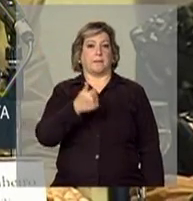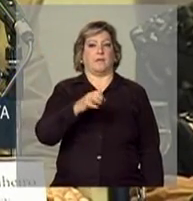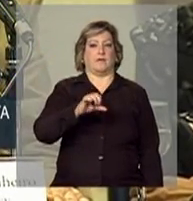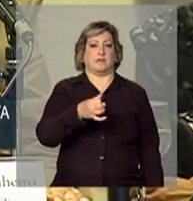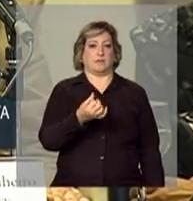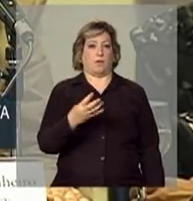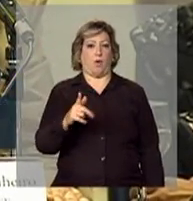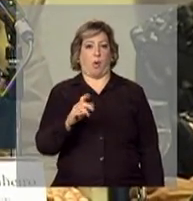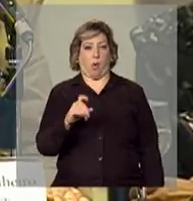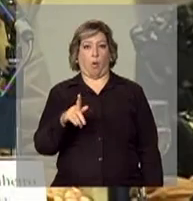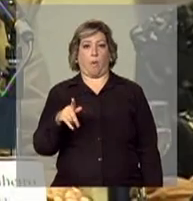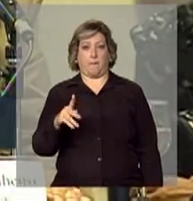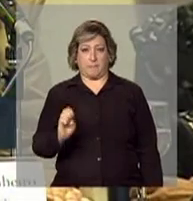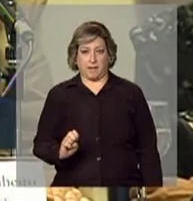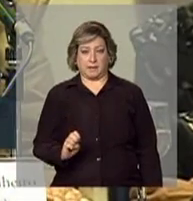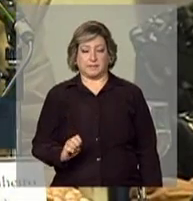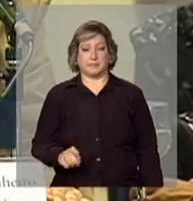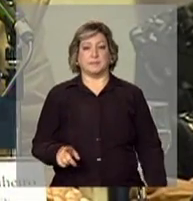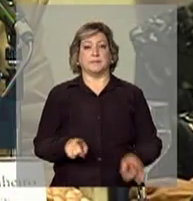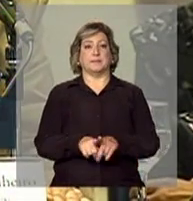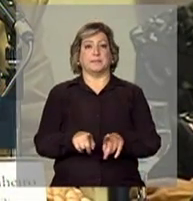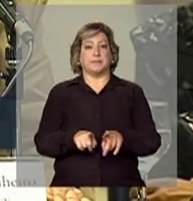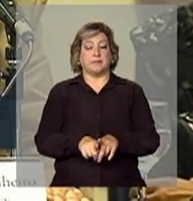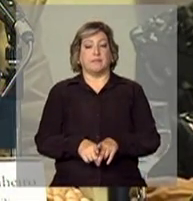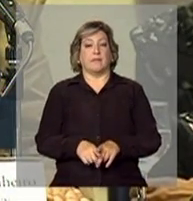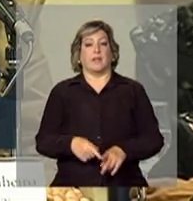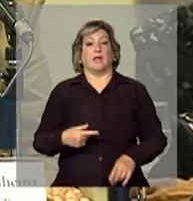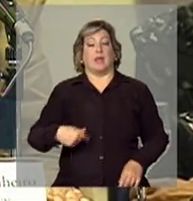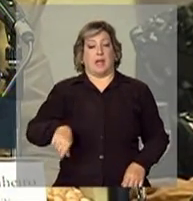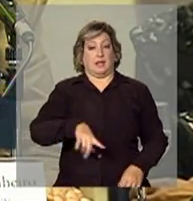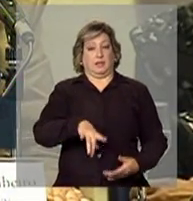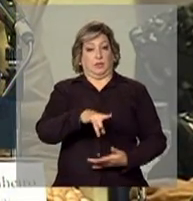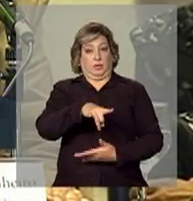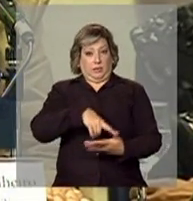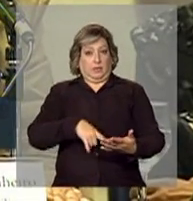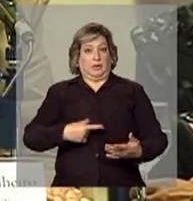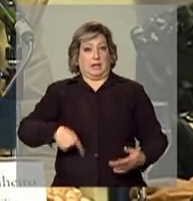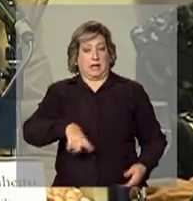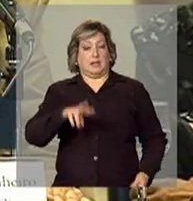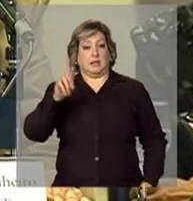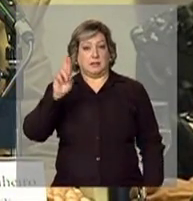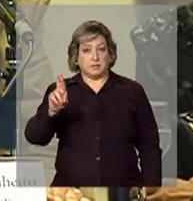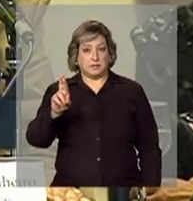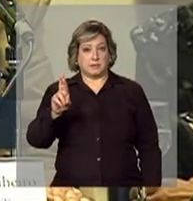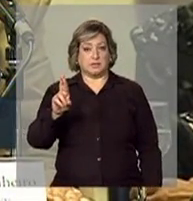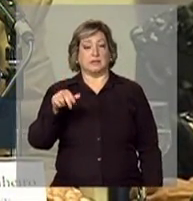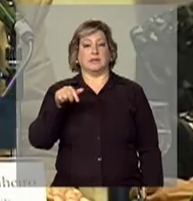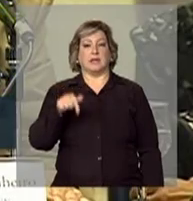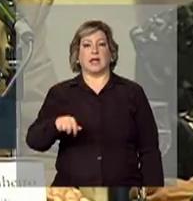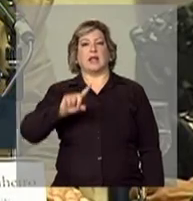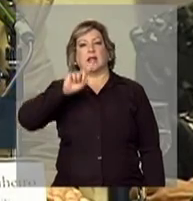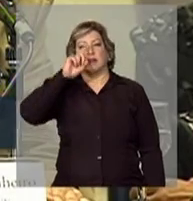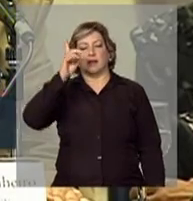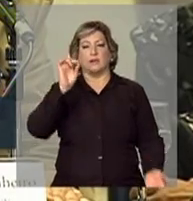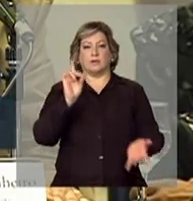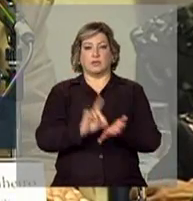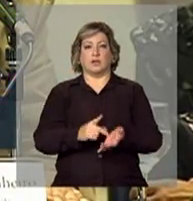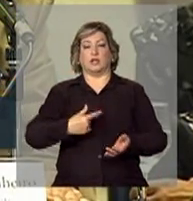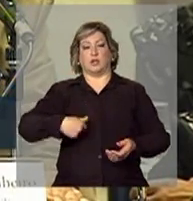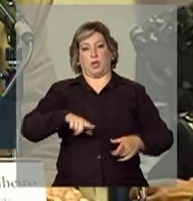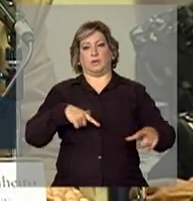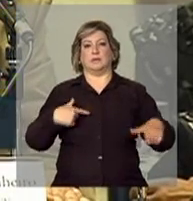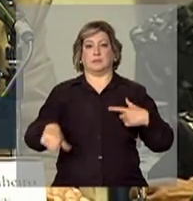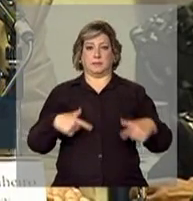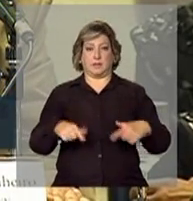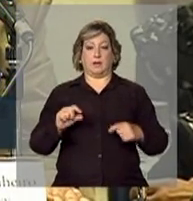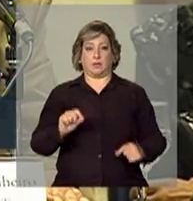nossa interlocução com esses responsáveis, com esses documentos, é na natureza efetiva do nosso mandato.